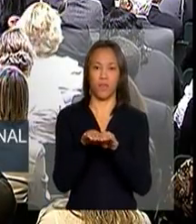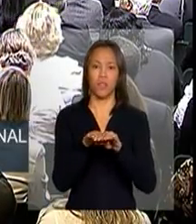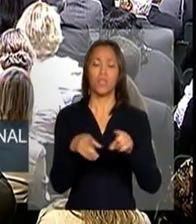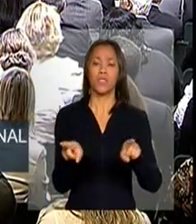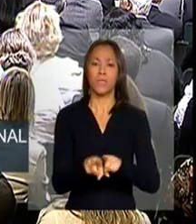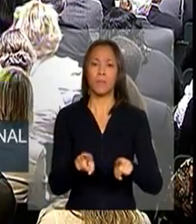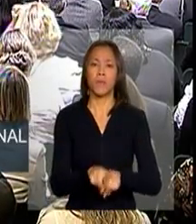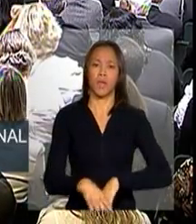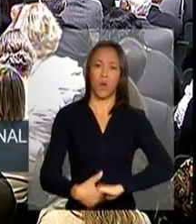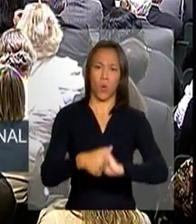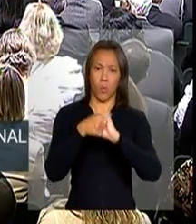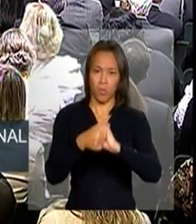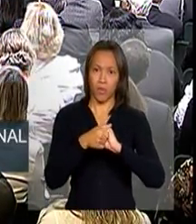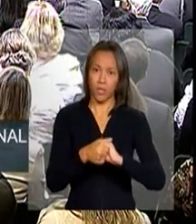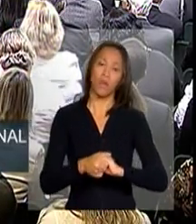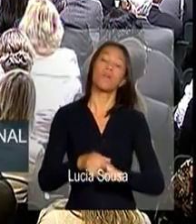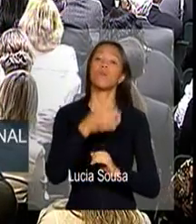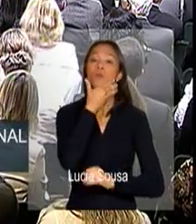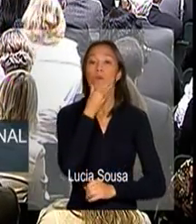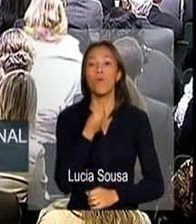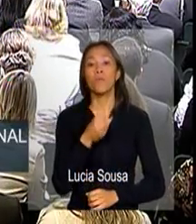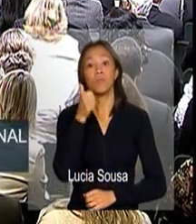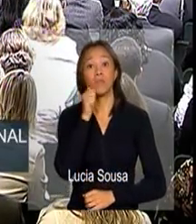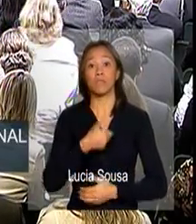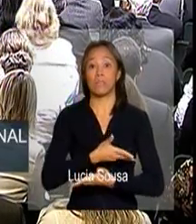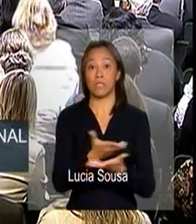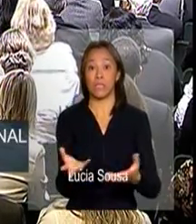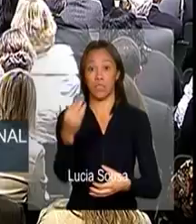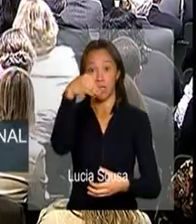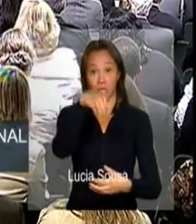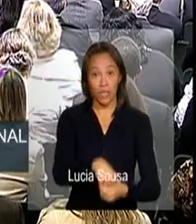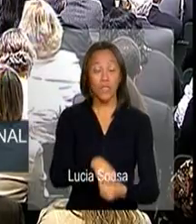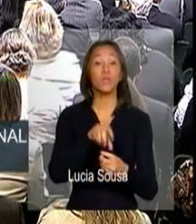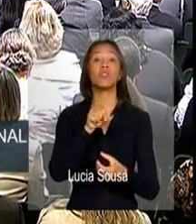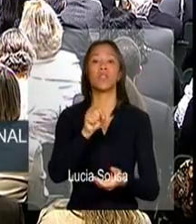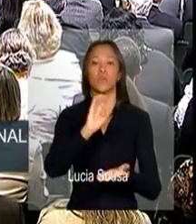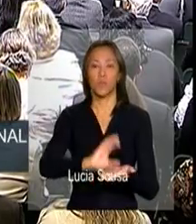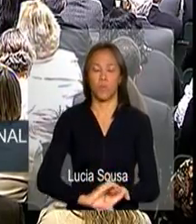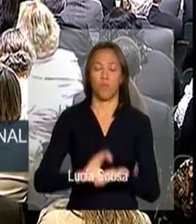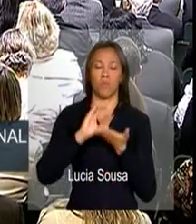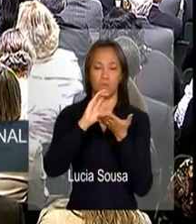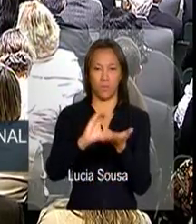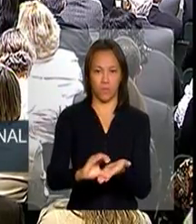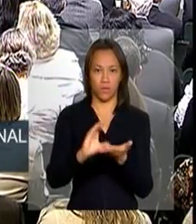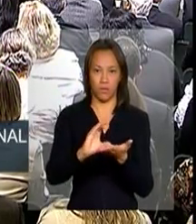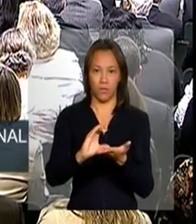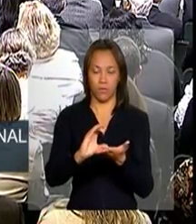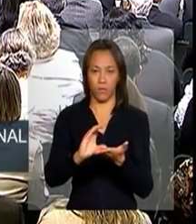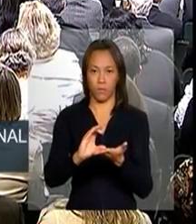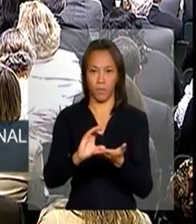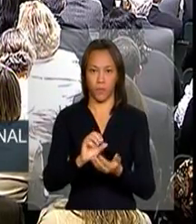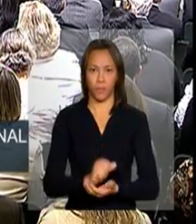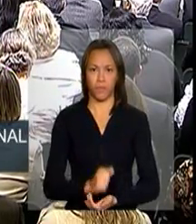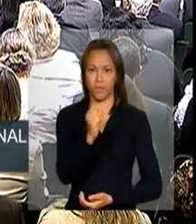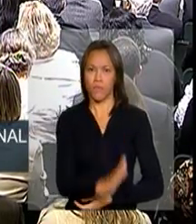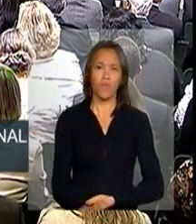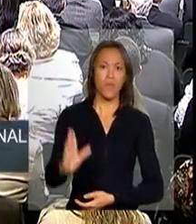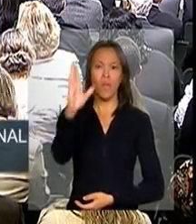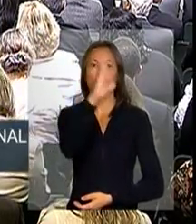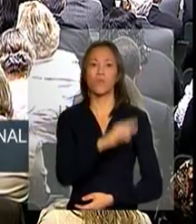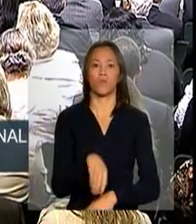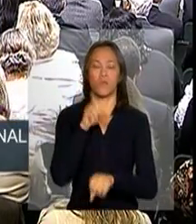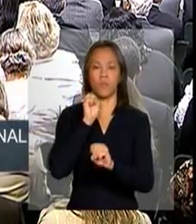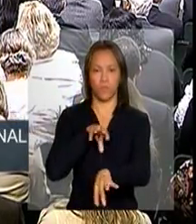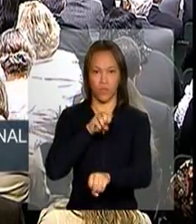Cumprimentar as senhoras e os senhores integrantes do Conselho do Conselho Nacional da